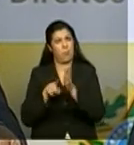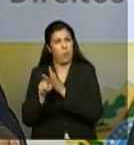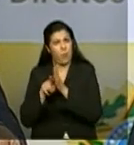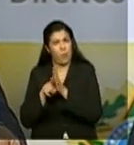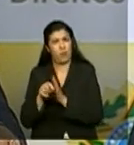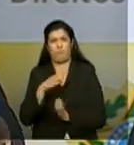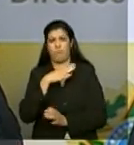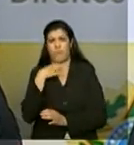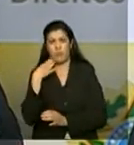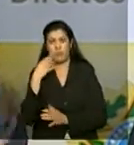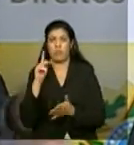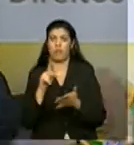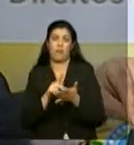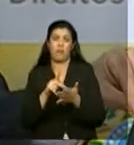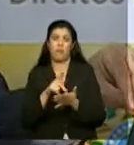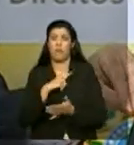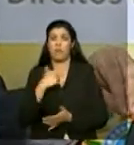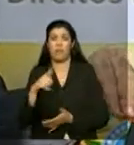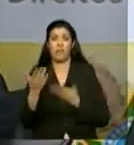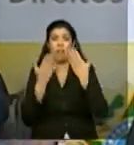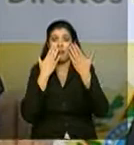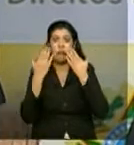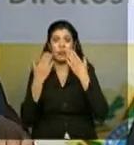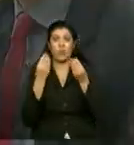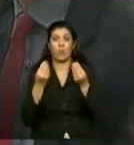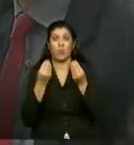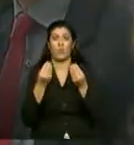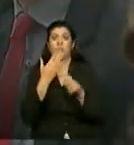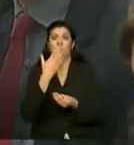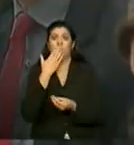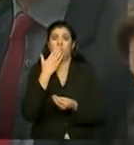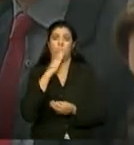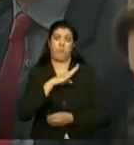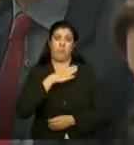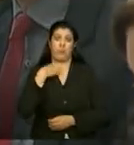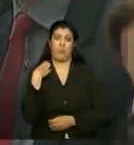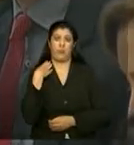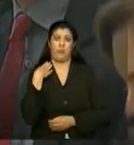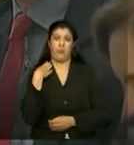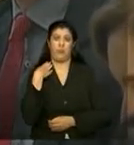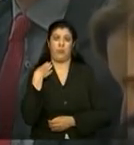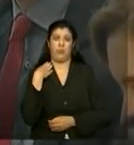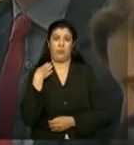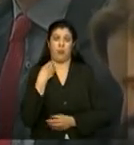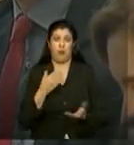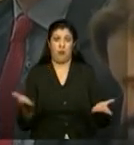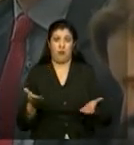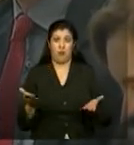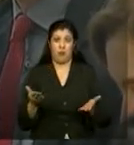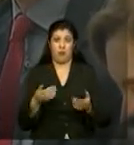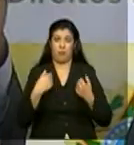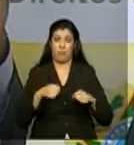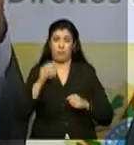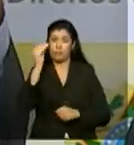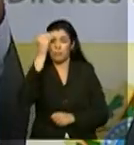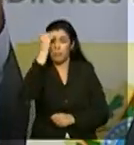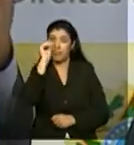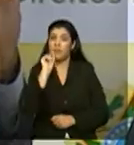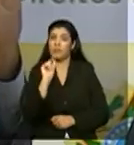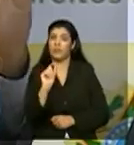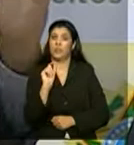noé contínuo e na tv com leito da morte tendo em conta o seguinte